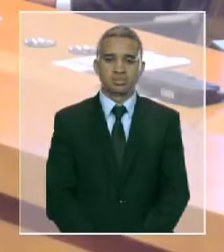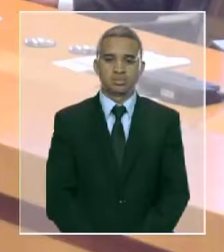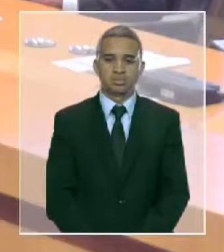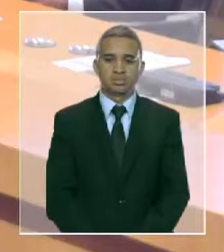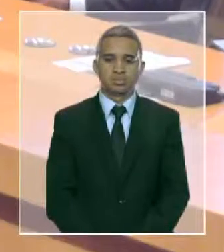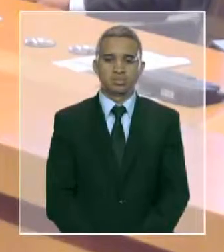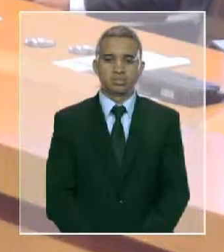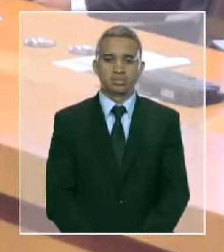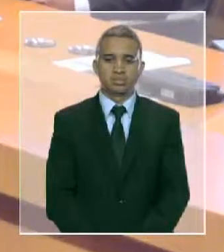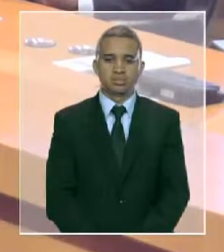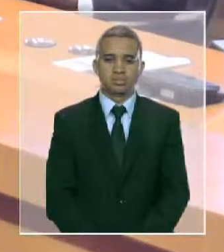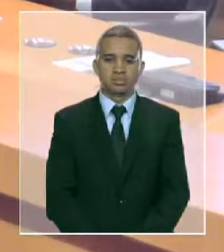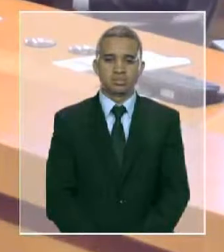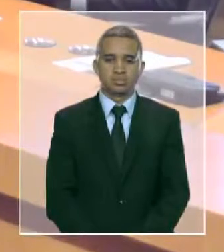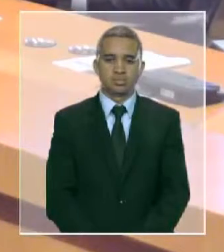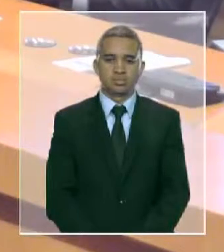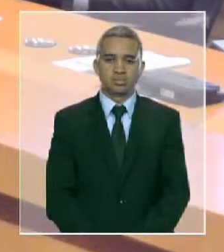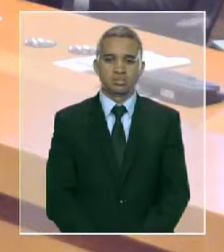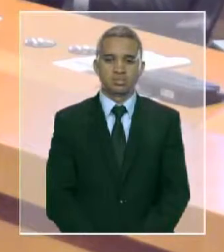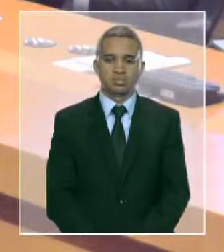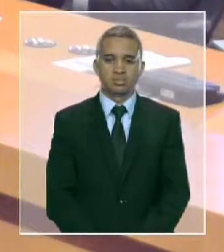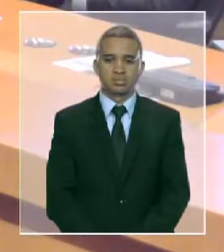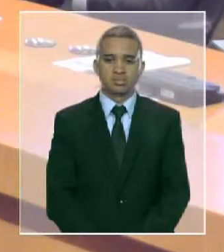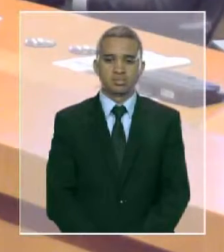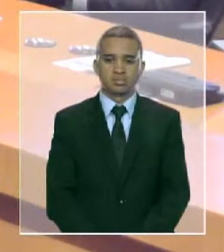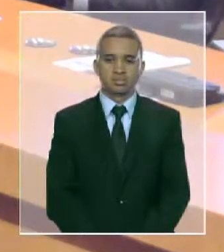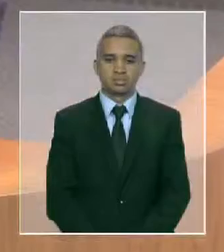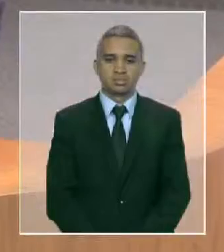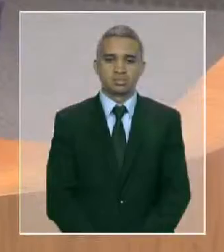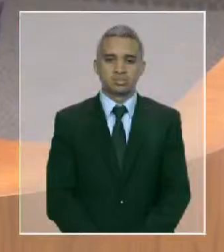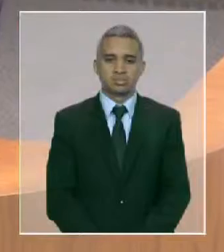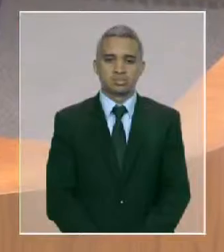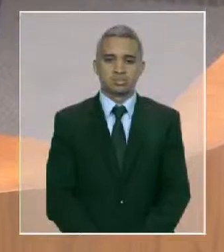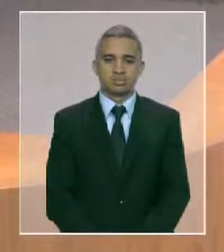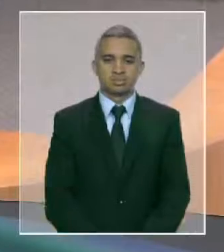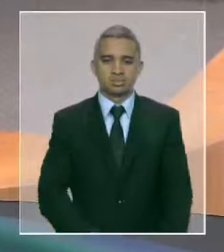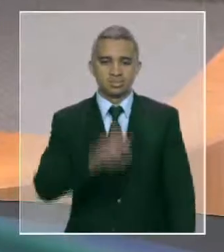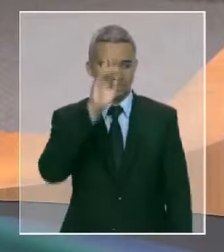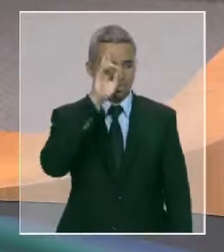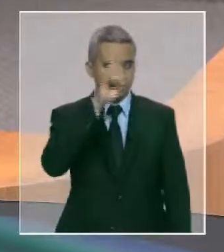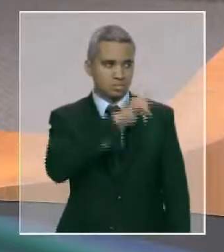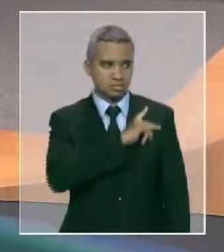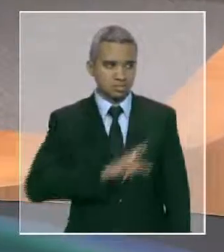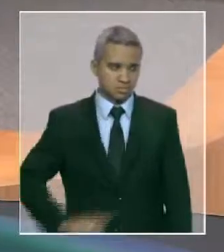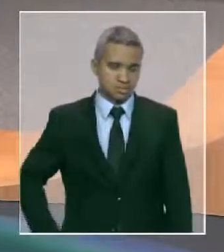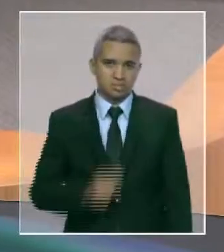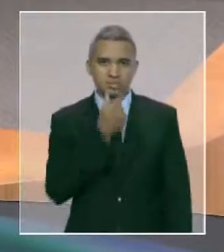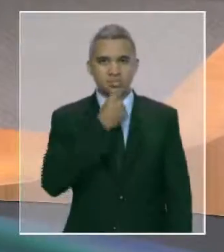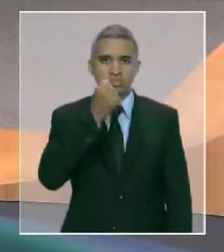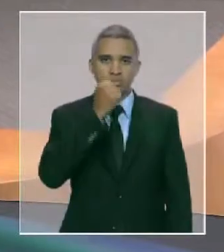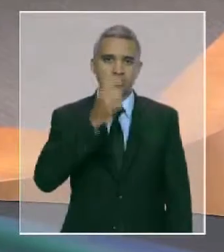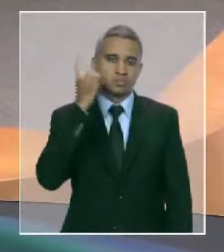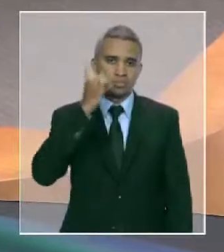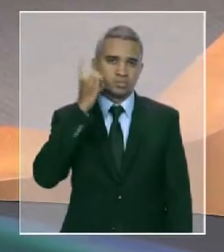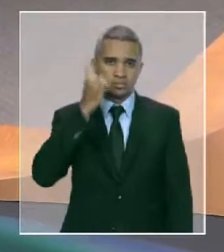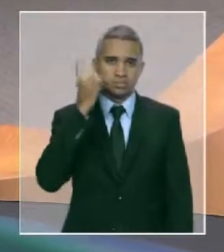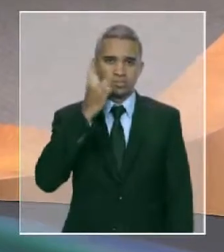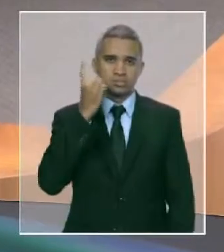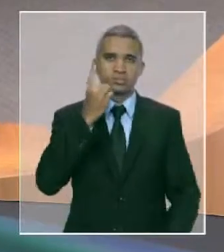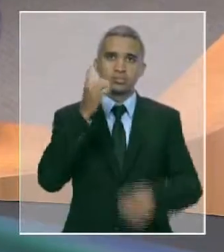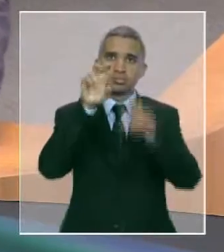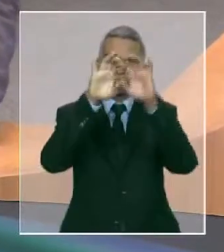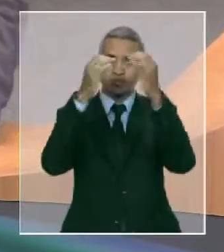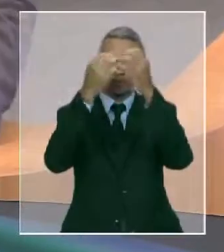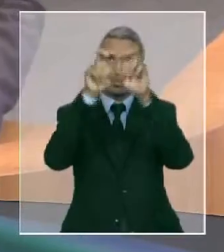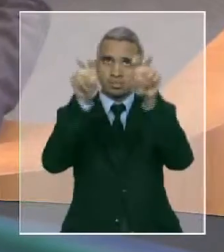Senhor presidente, senhoras e senhores deputados, membros da galeria, internautas, telespectadores da TV